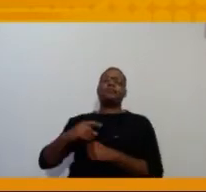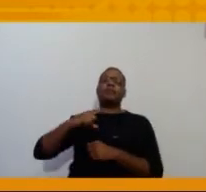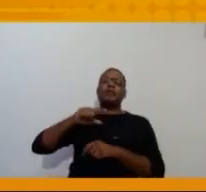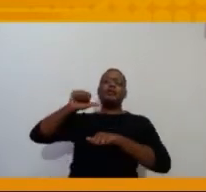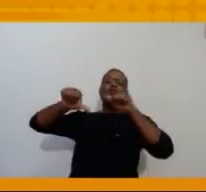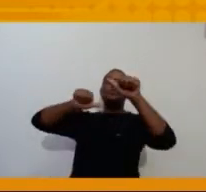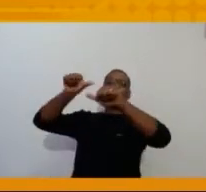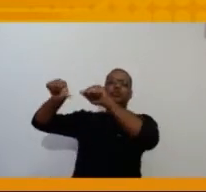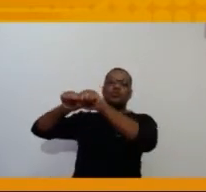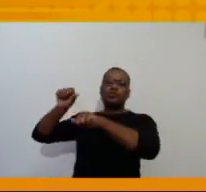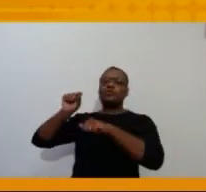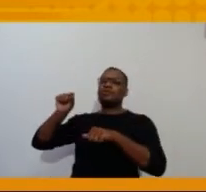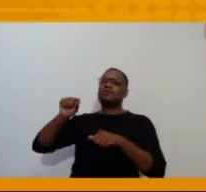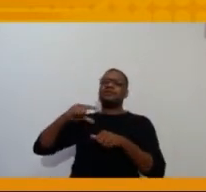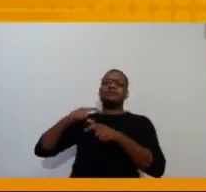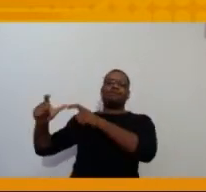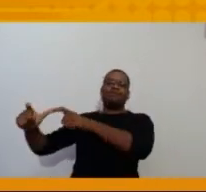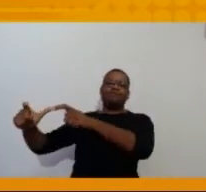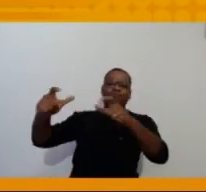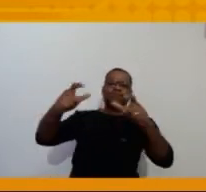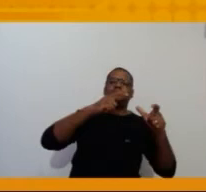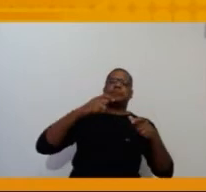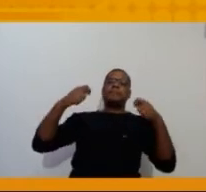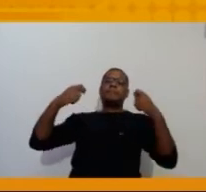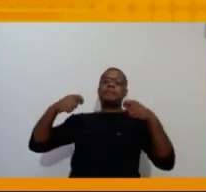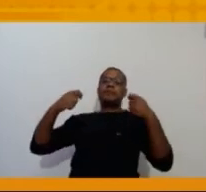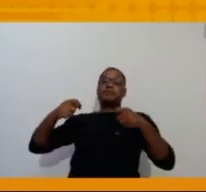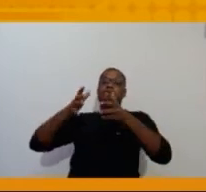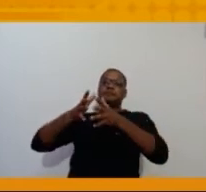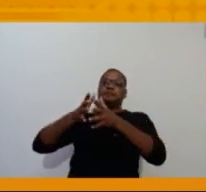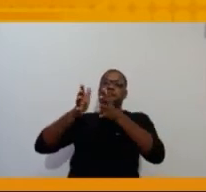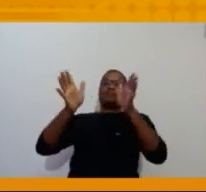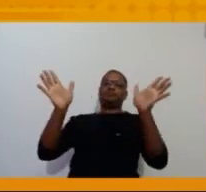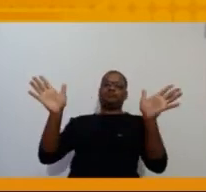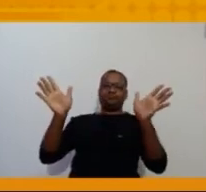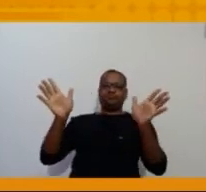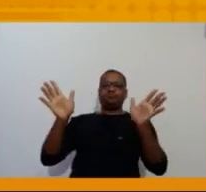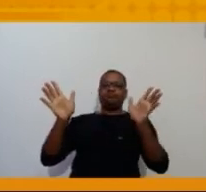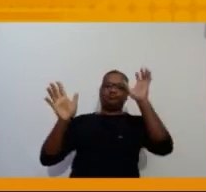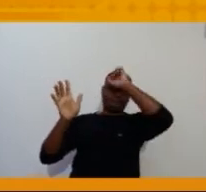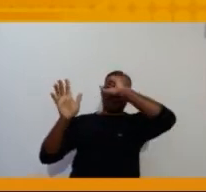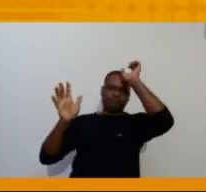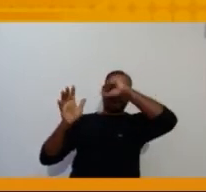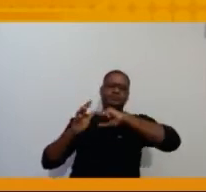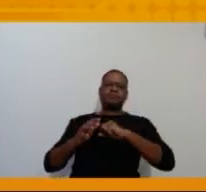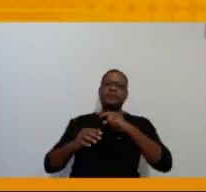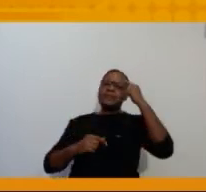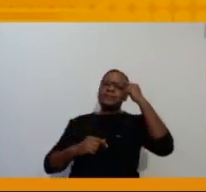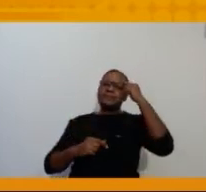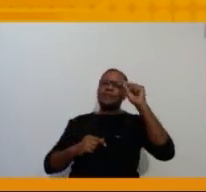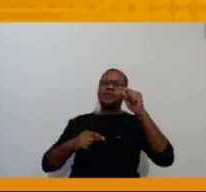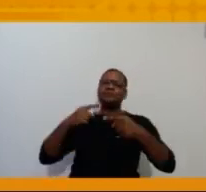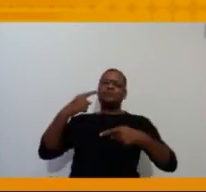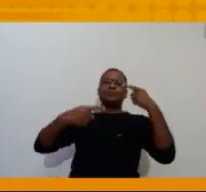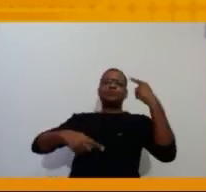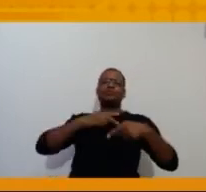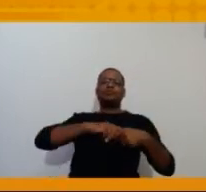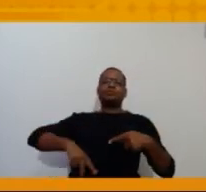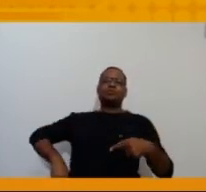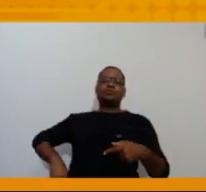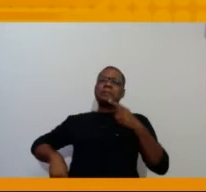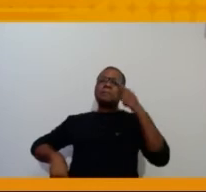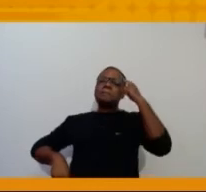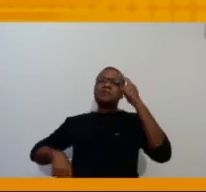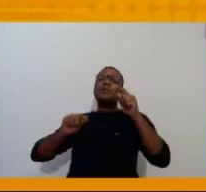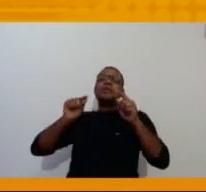diversos países no sentido de expandir a aprendizagem. Aí a gente olha para essa política pública e vê assim, o que a educação à distância pode fazer por